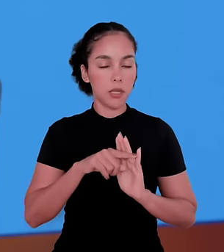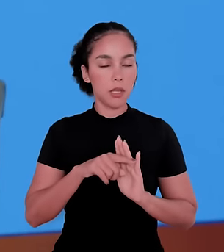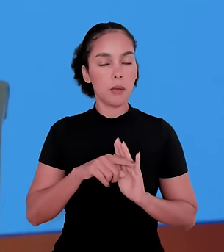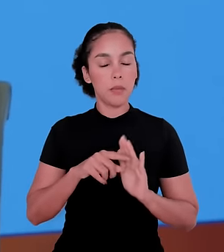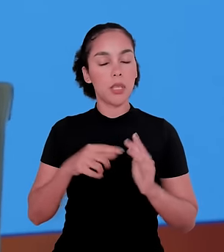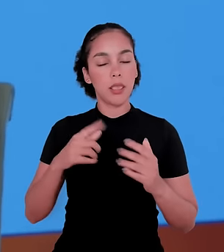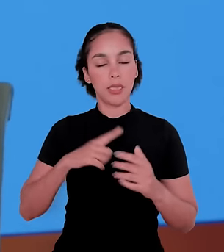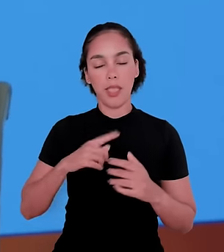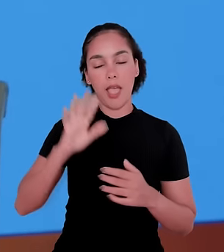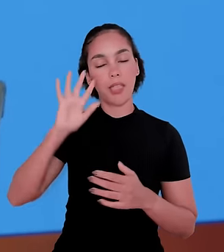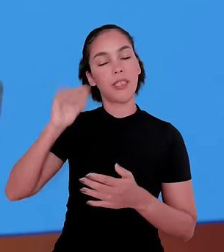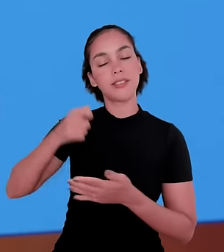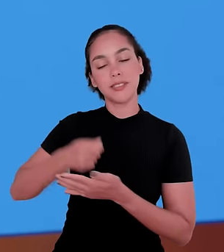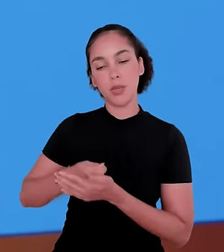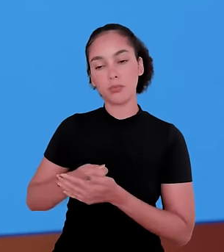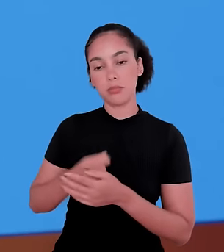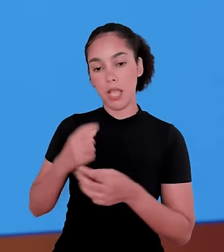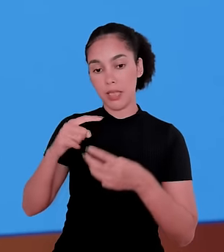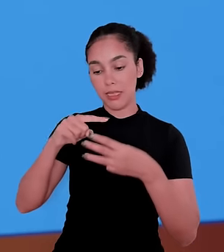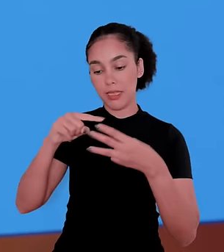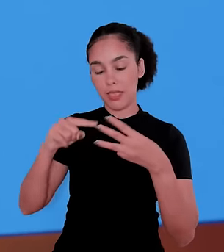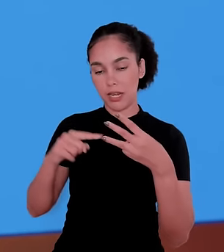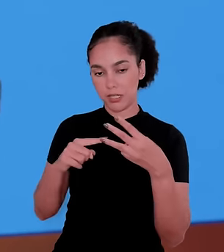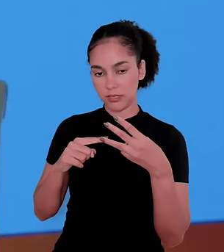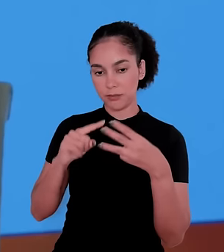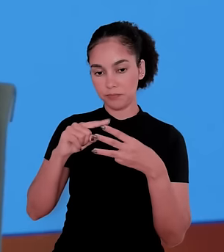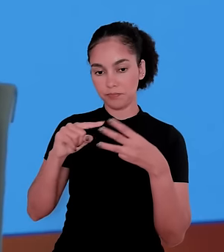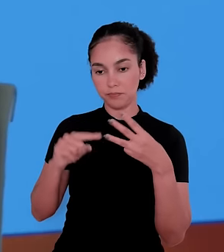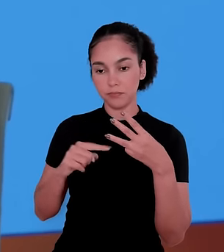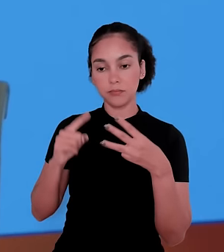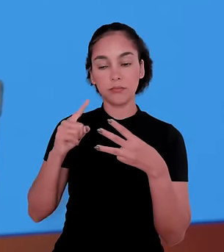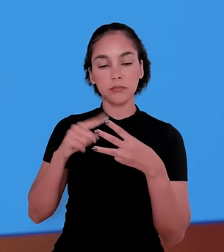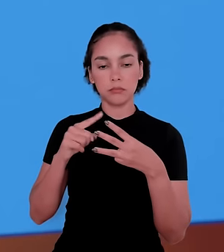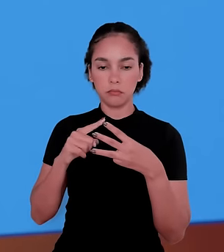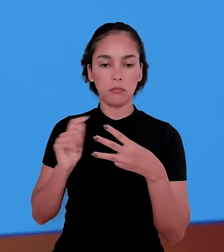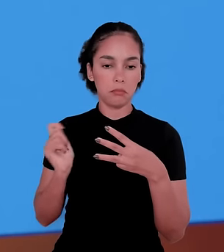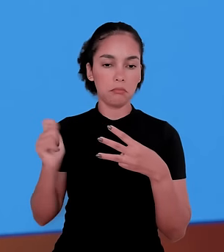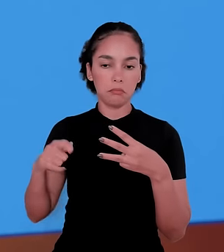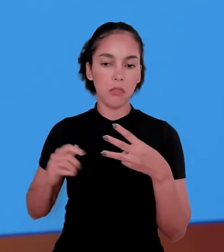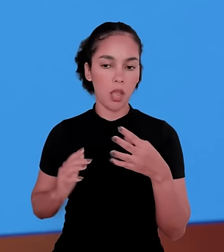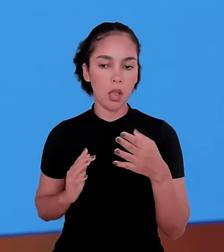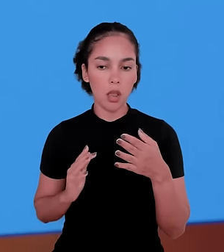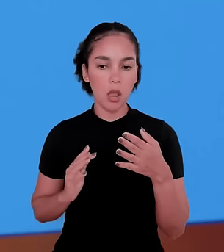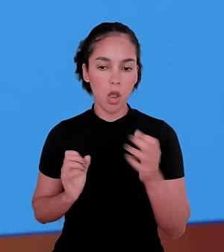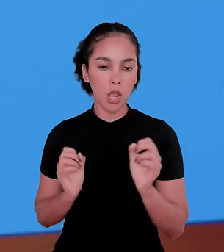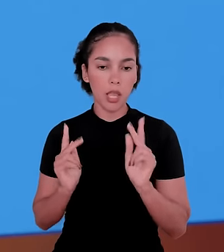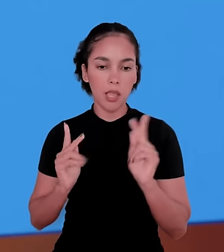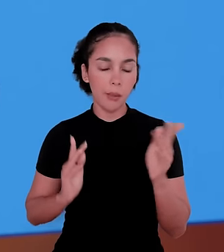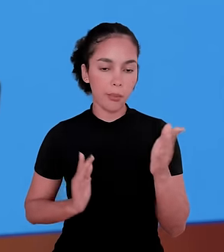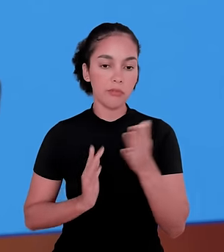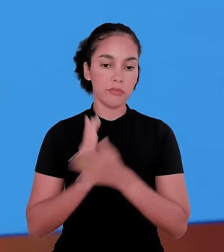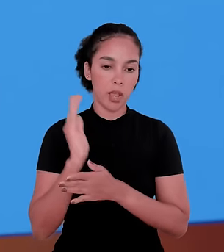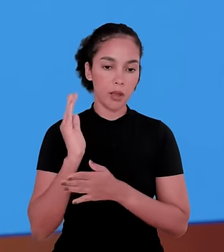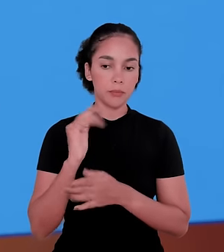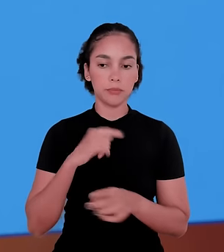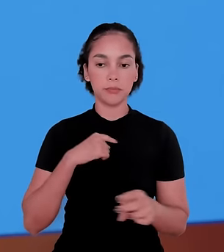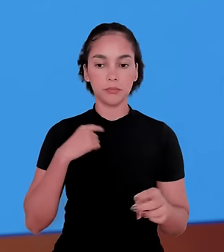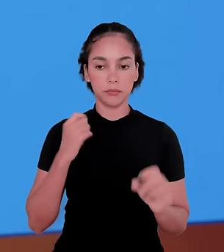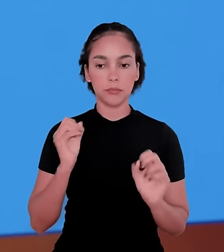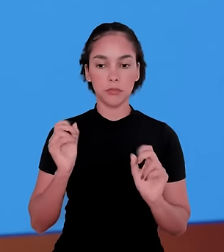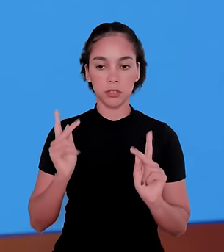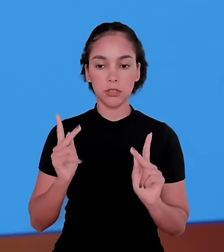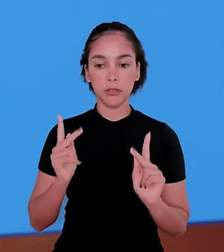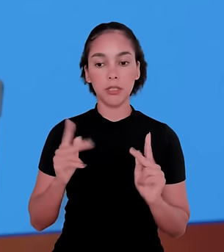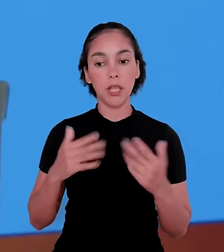a decisão tá E são três decisões que podem acontecer o deferimento que a gente chama que é aprovar aquela marca